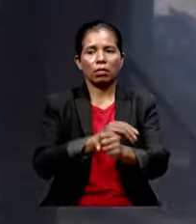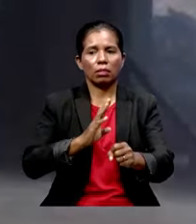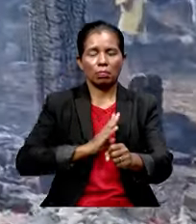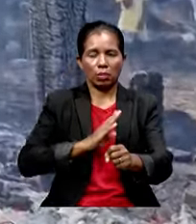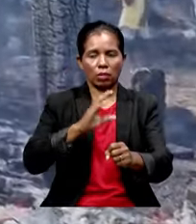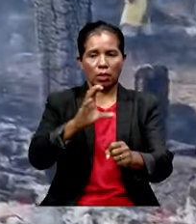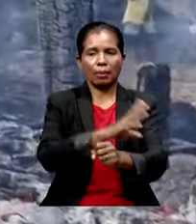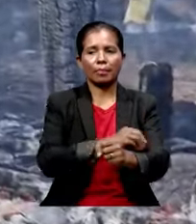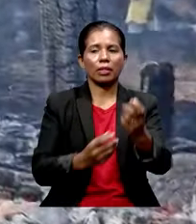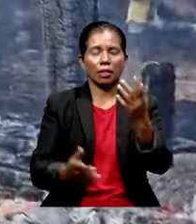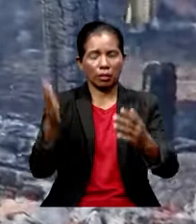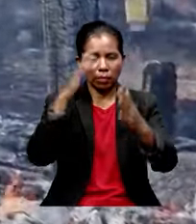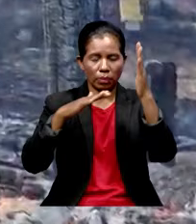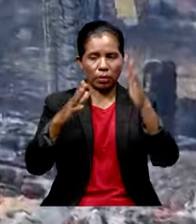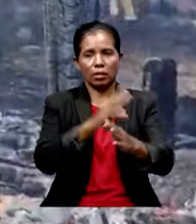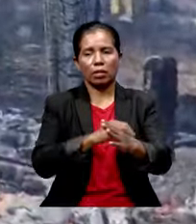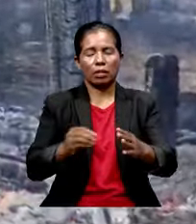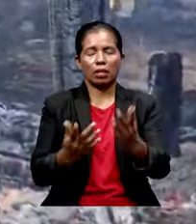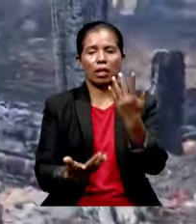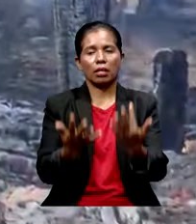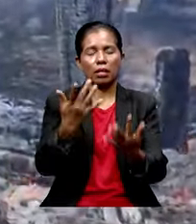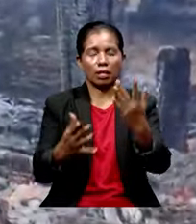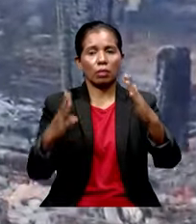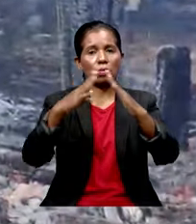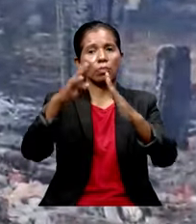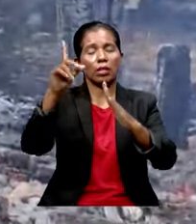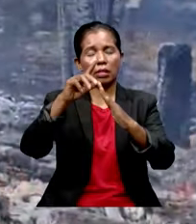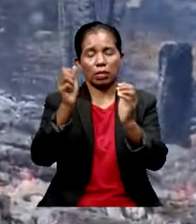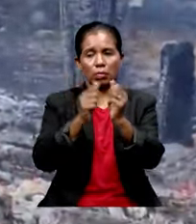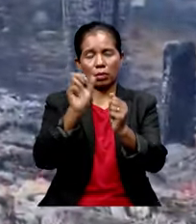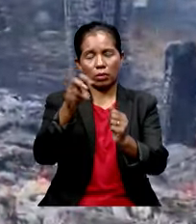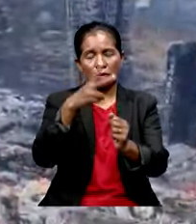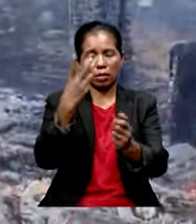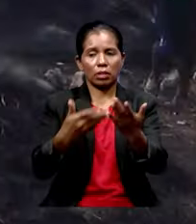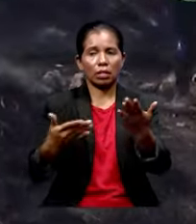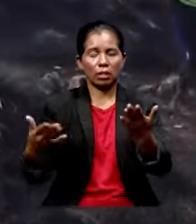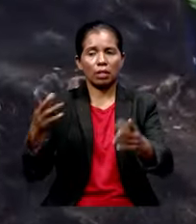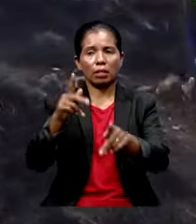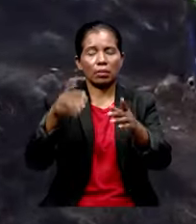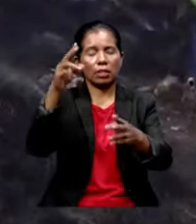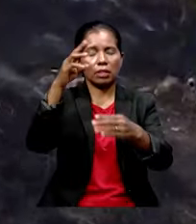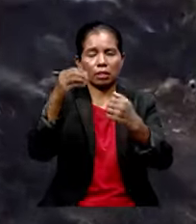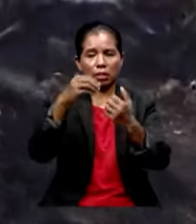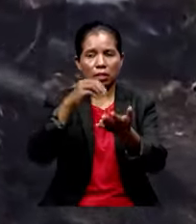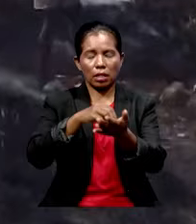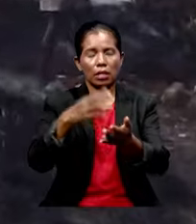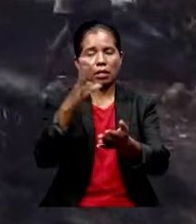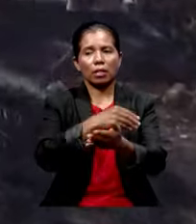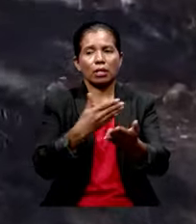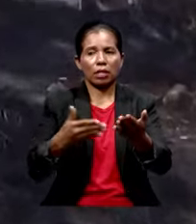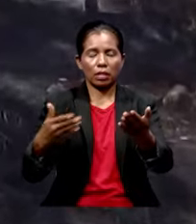Baucau. E acontecimento, né? Aí, uma lição são Recin Rua, nossa Sansira, né? Be comunidade Raia, uma lição, Lara